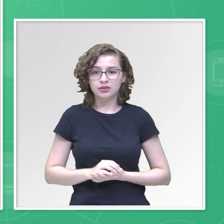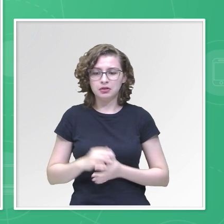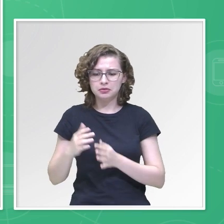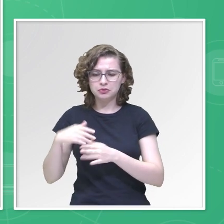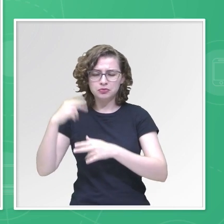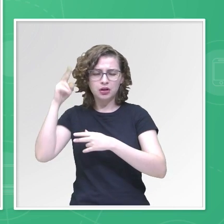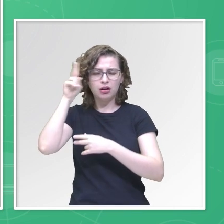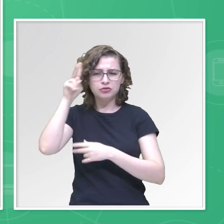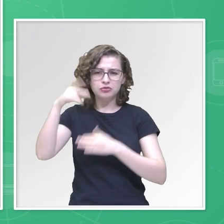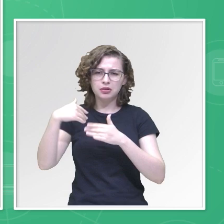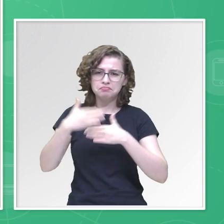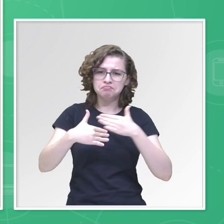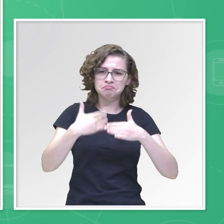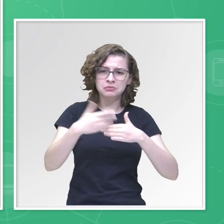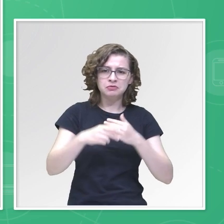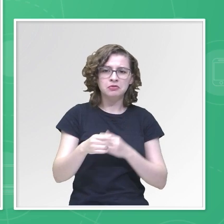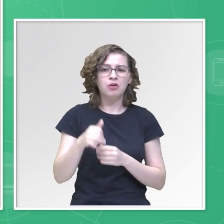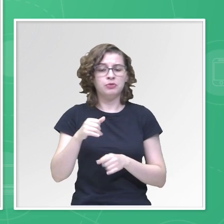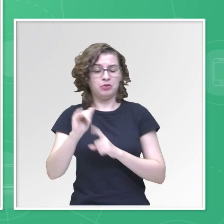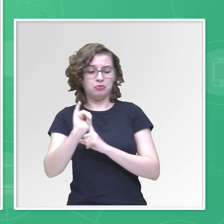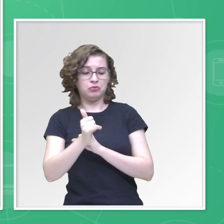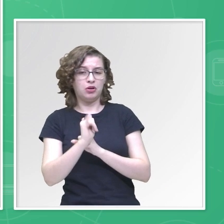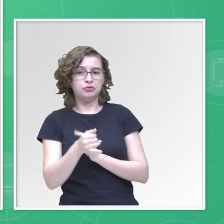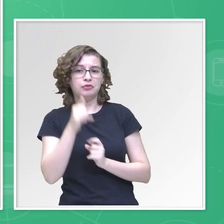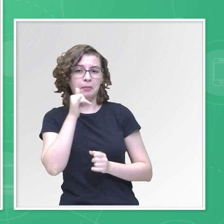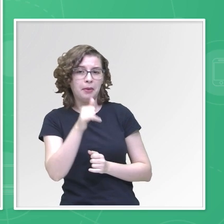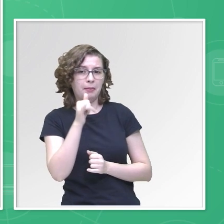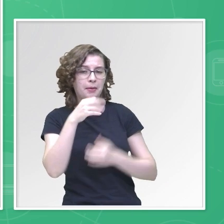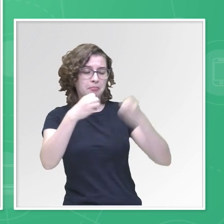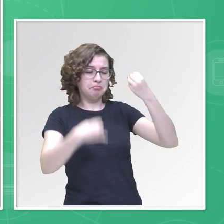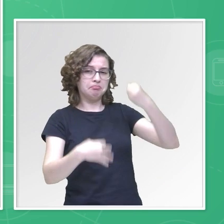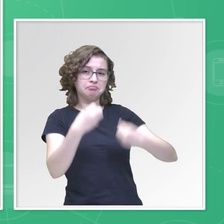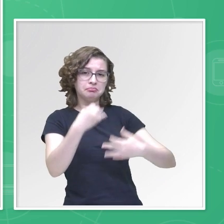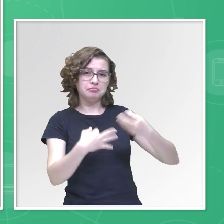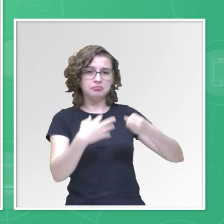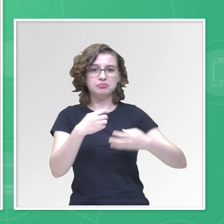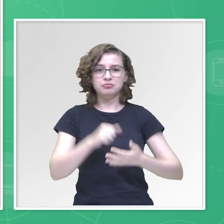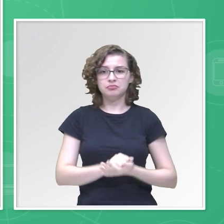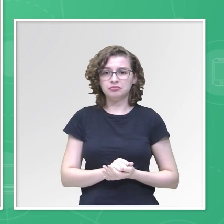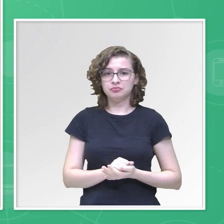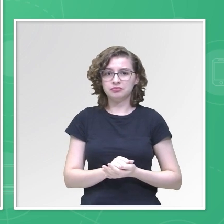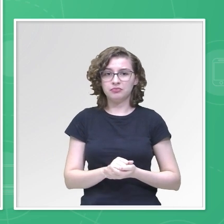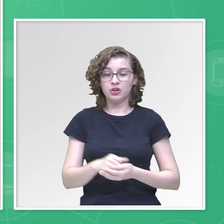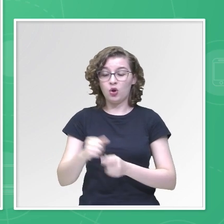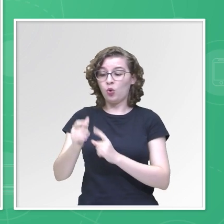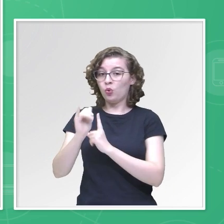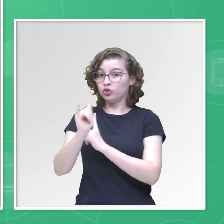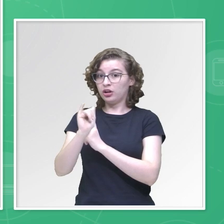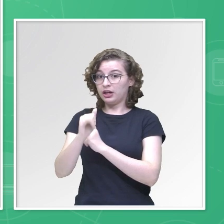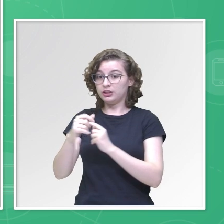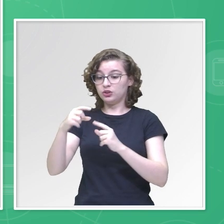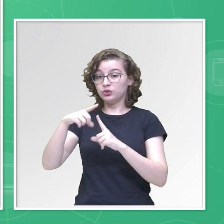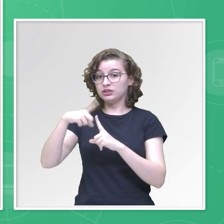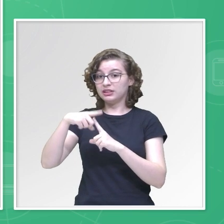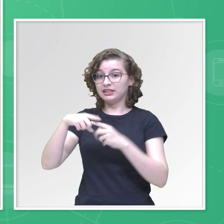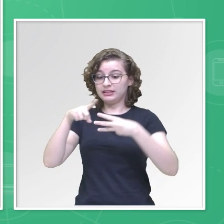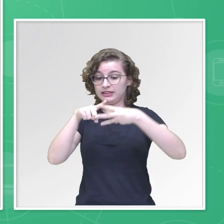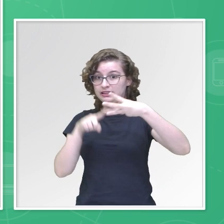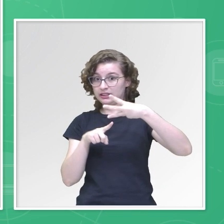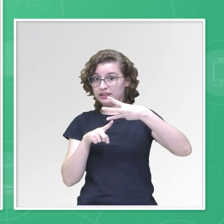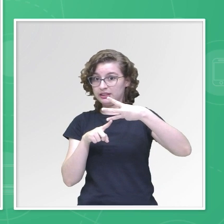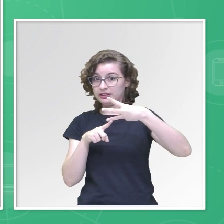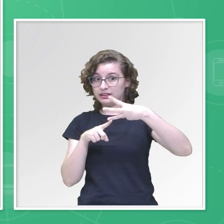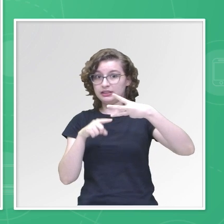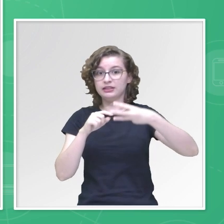toda aquela Trama então um narrador ele se subdivide há três tipos de narrador ué